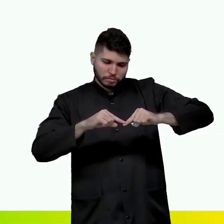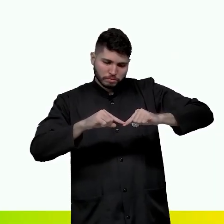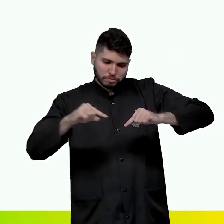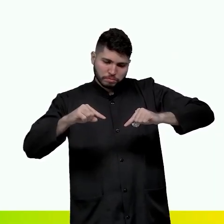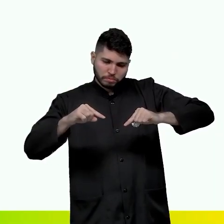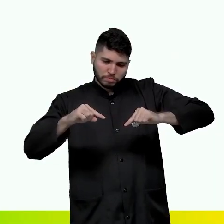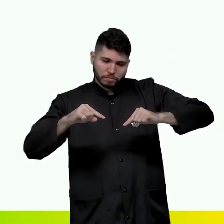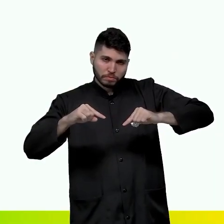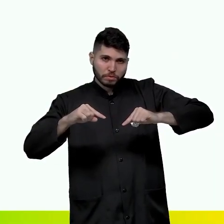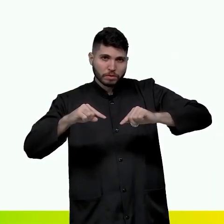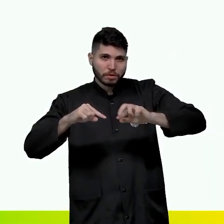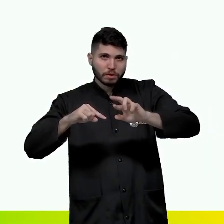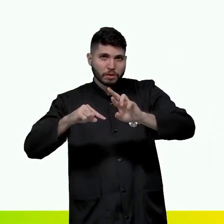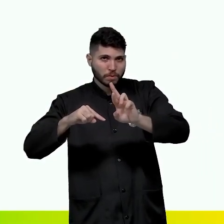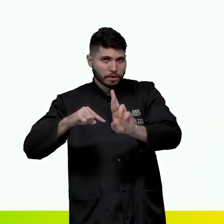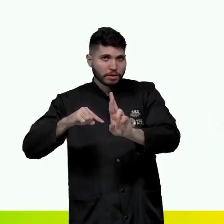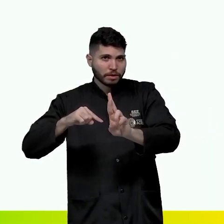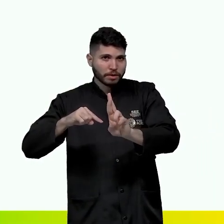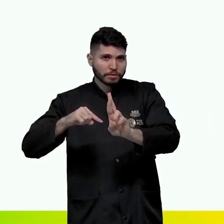E vou dizer que